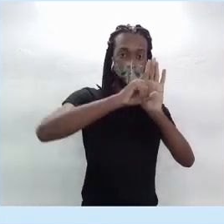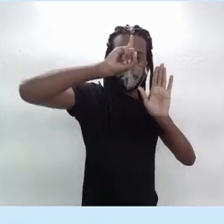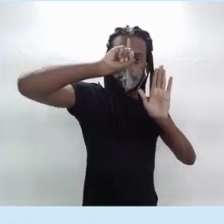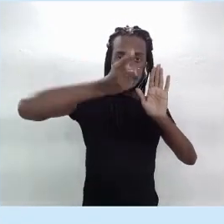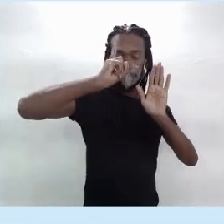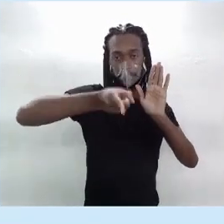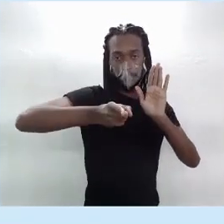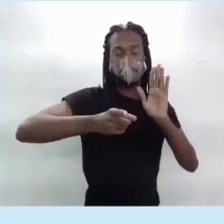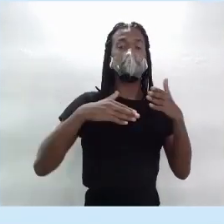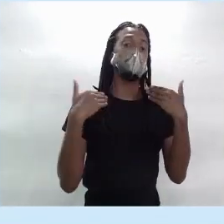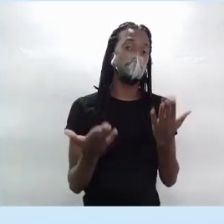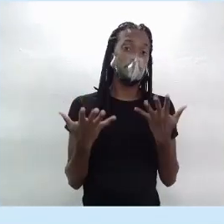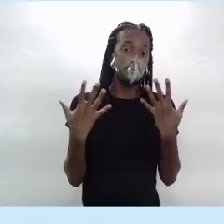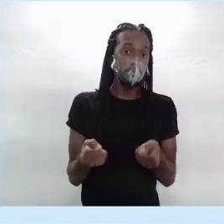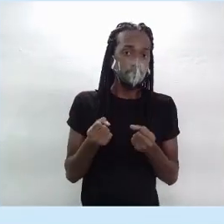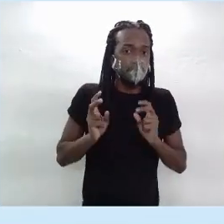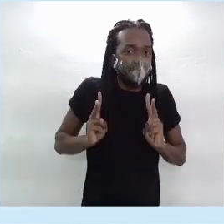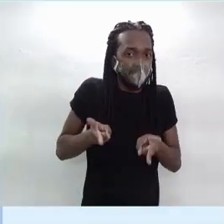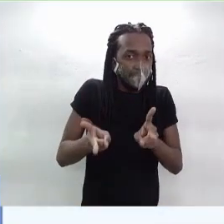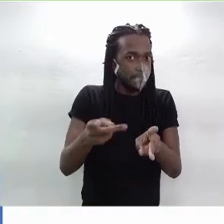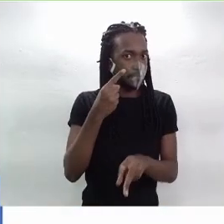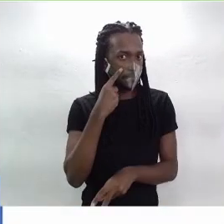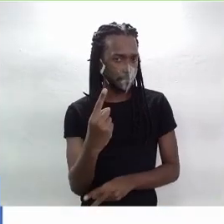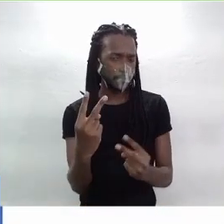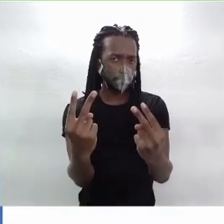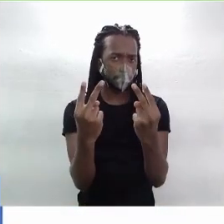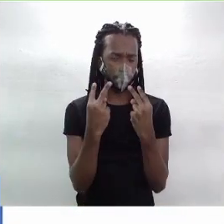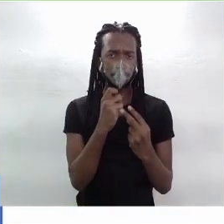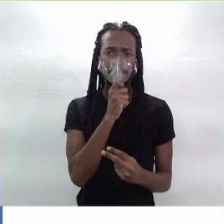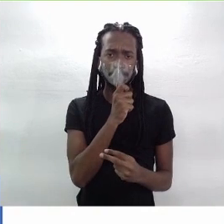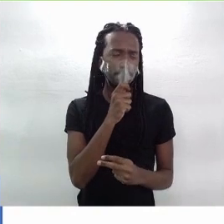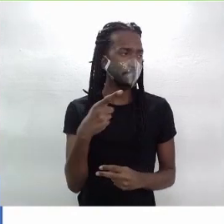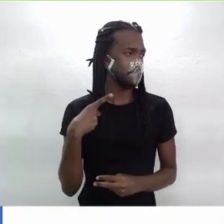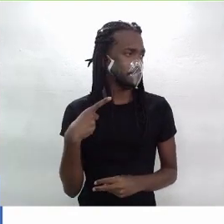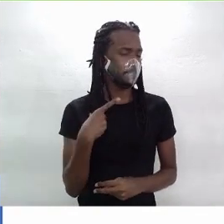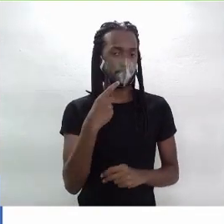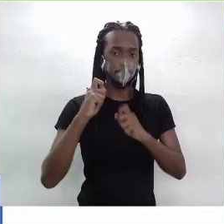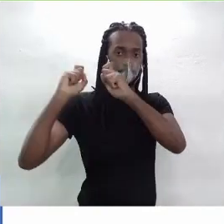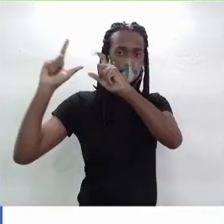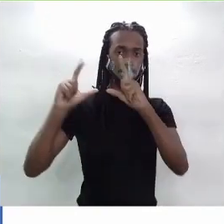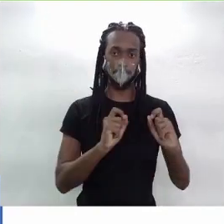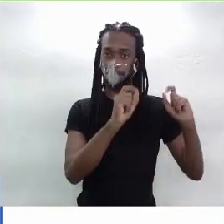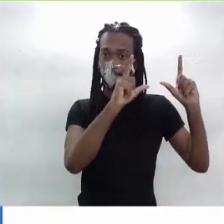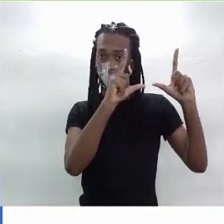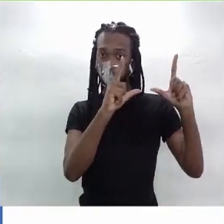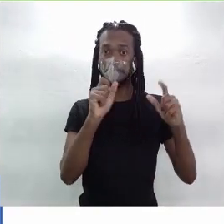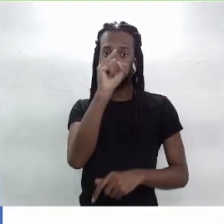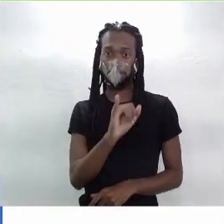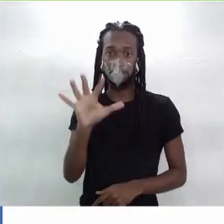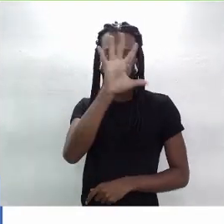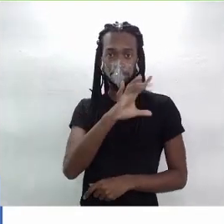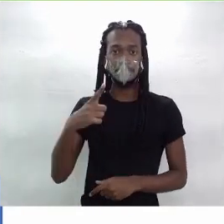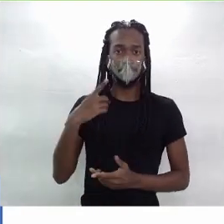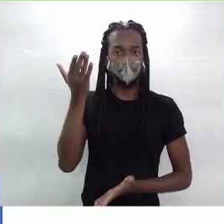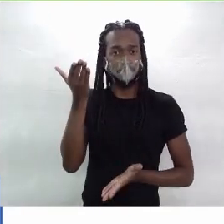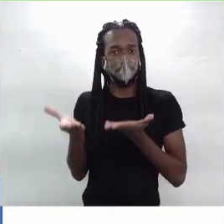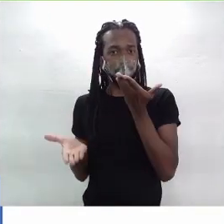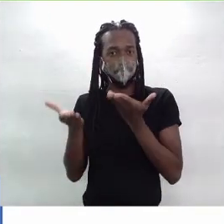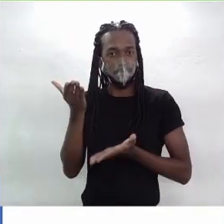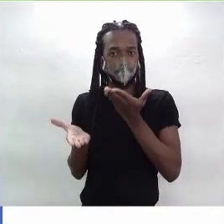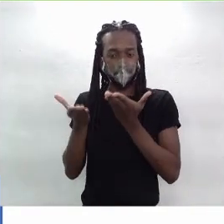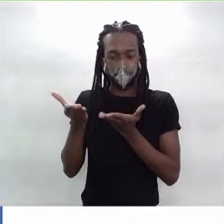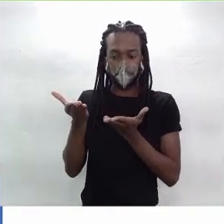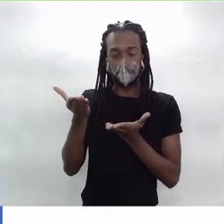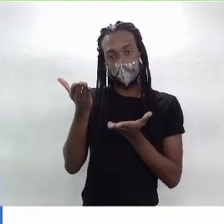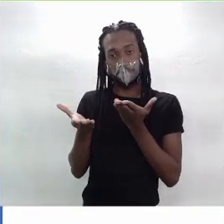vamos adiante. Olhem só na tela ainda essas duas imagens. Nós temos uma balança com os